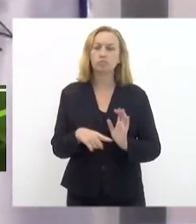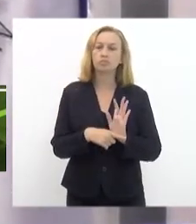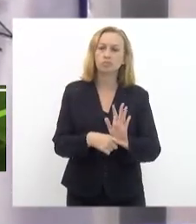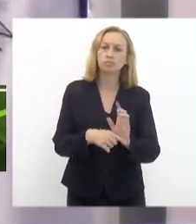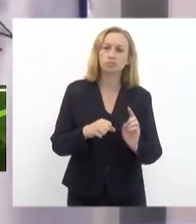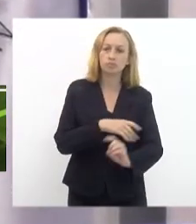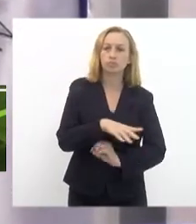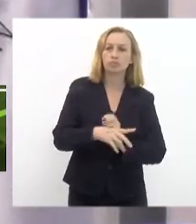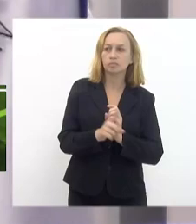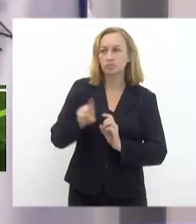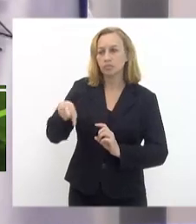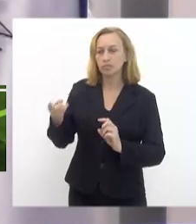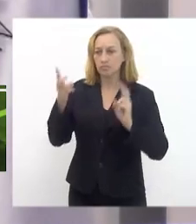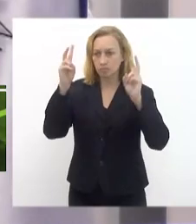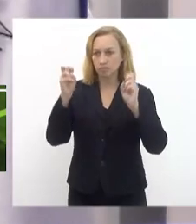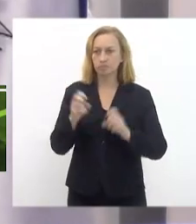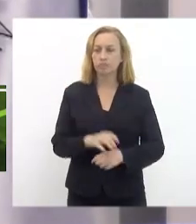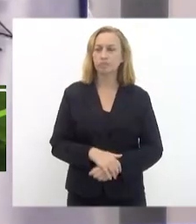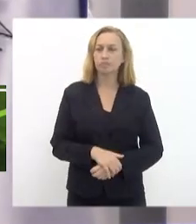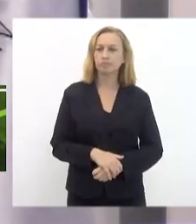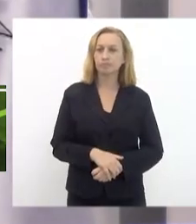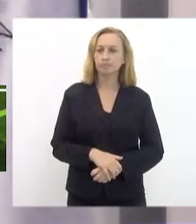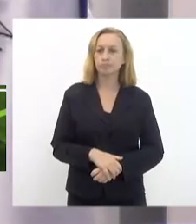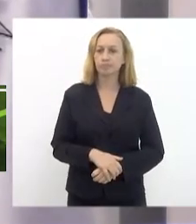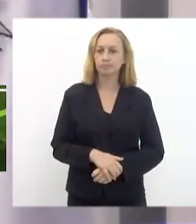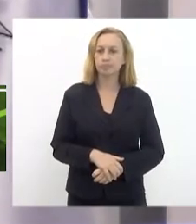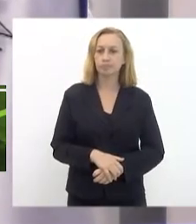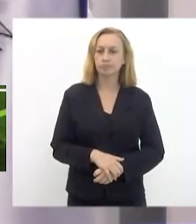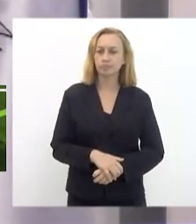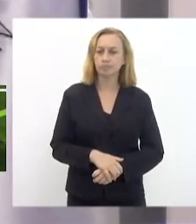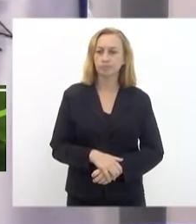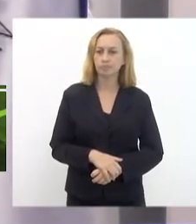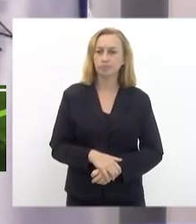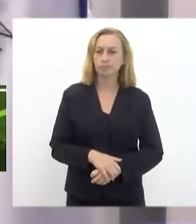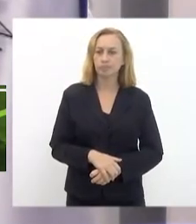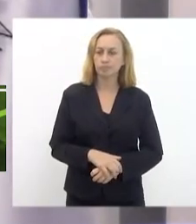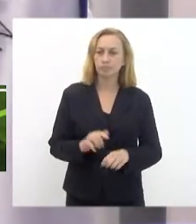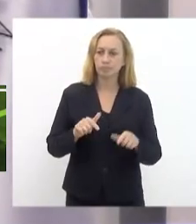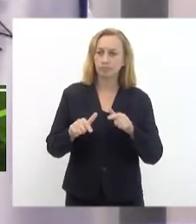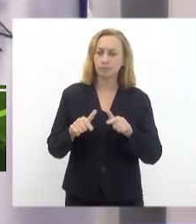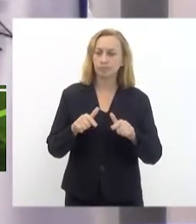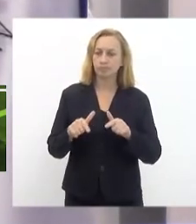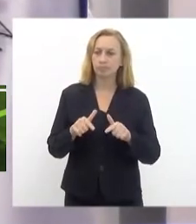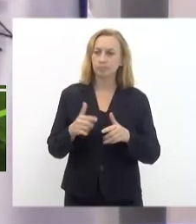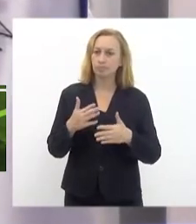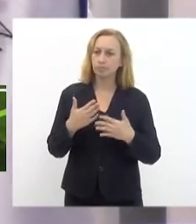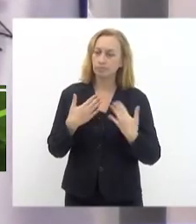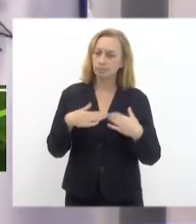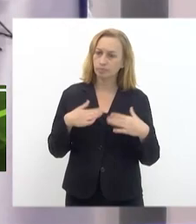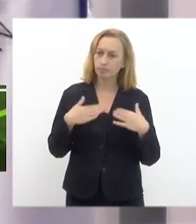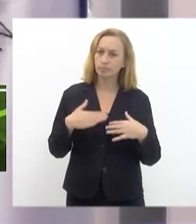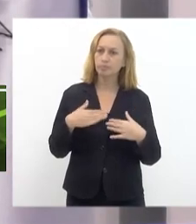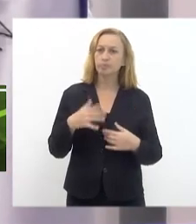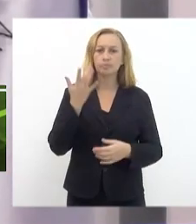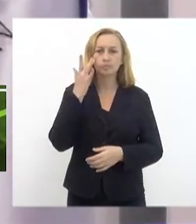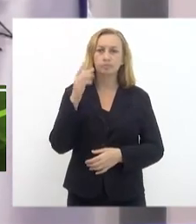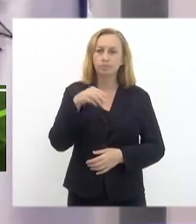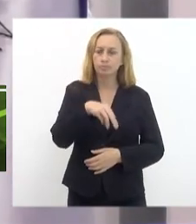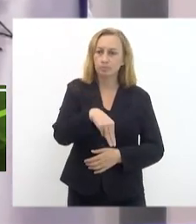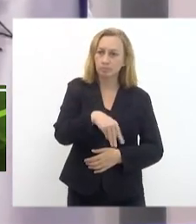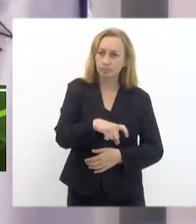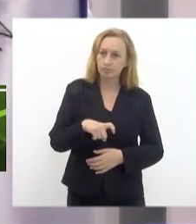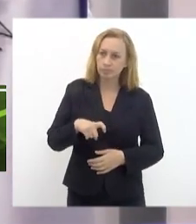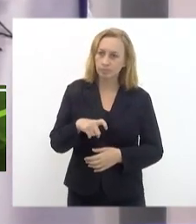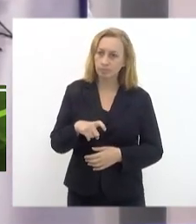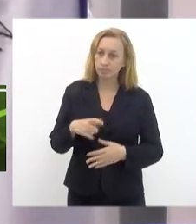ele se arrepende sabe então é isso não é sinal trabalho de folio mas eu acho que o Max está tão